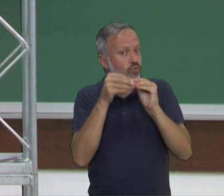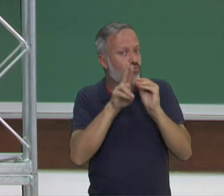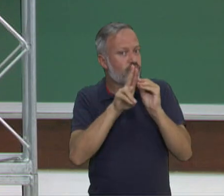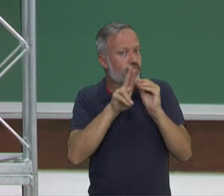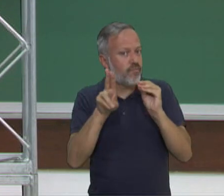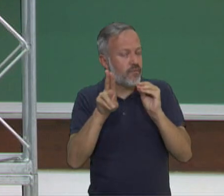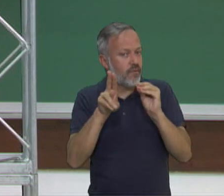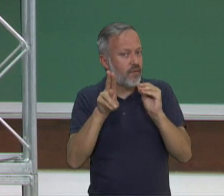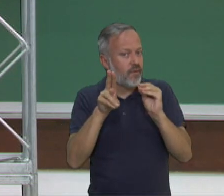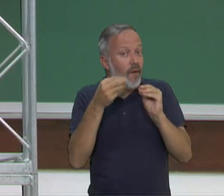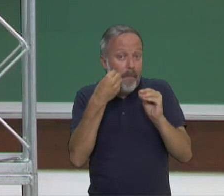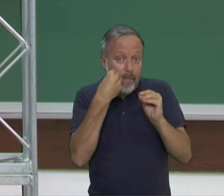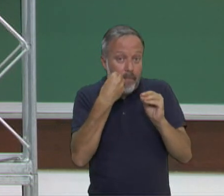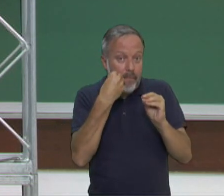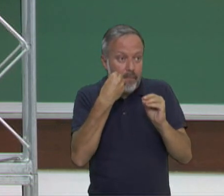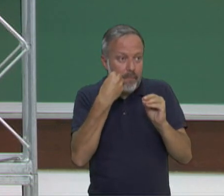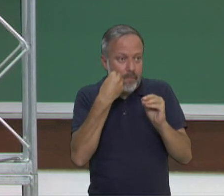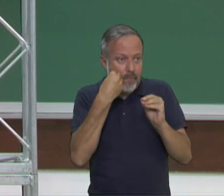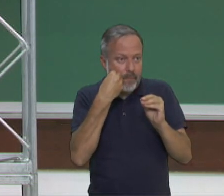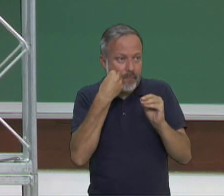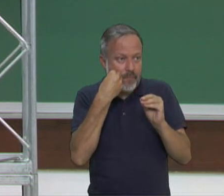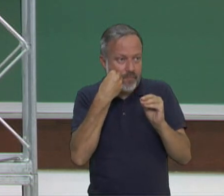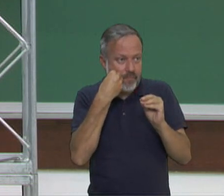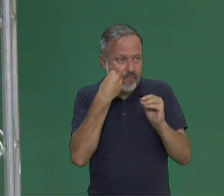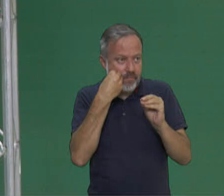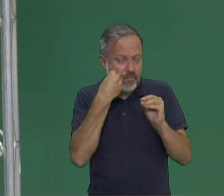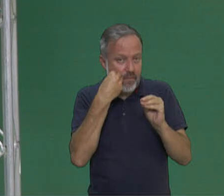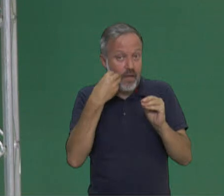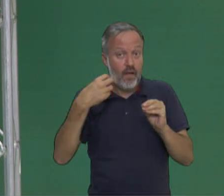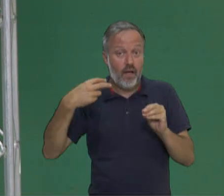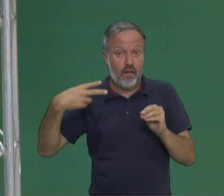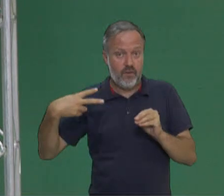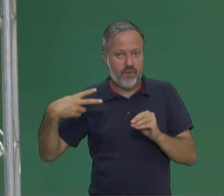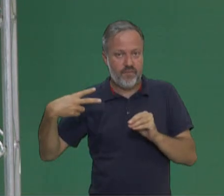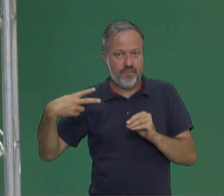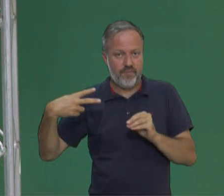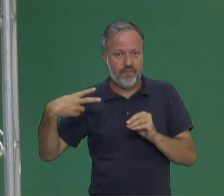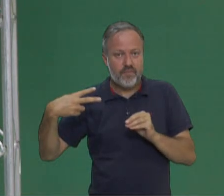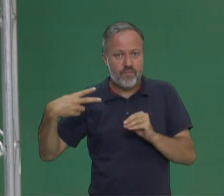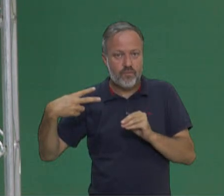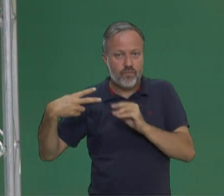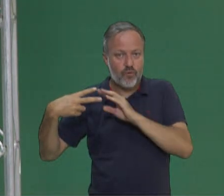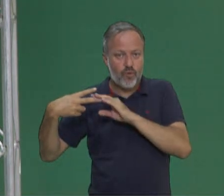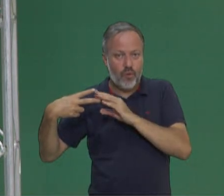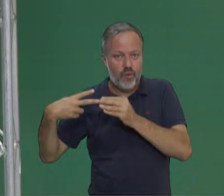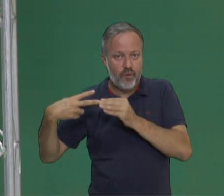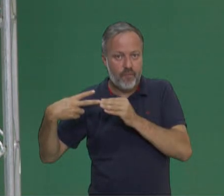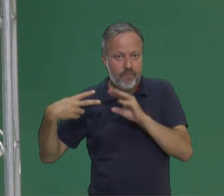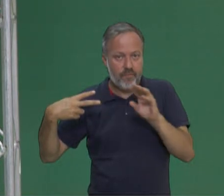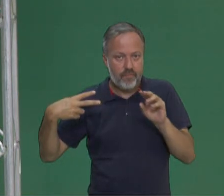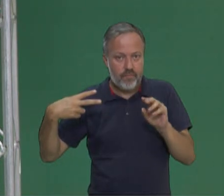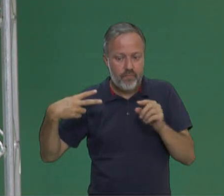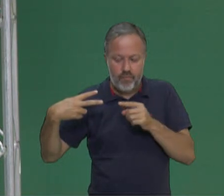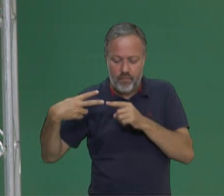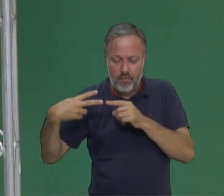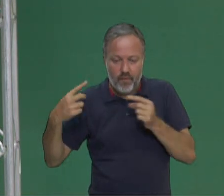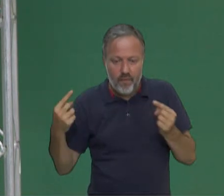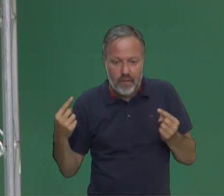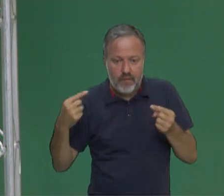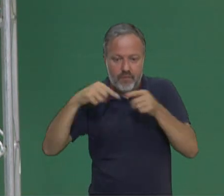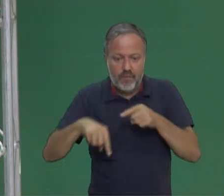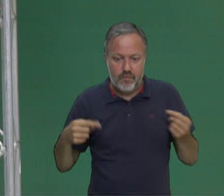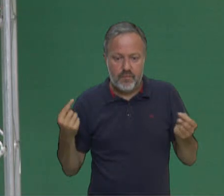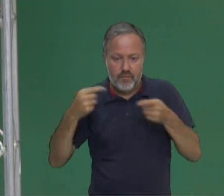criar. O que eles estão fazendo? Pegando 2 elementos naturais que existem e jogando um contra o outro.